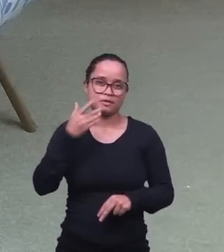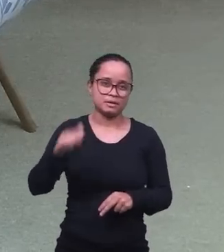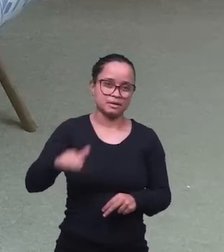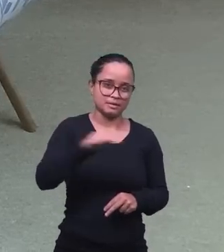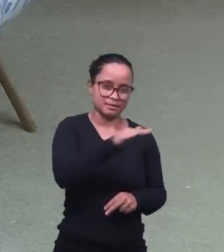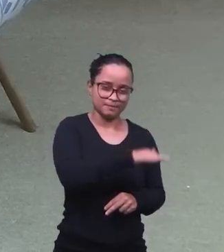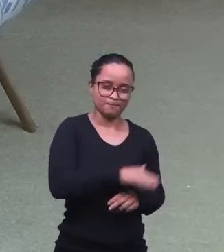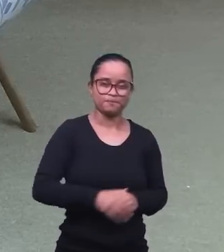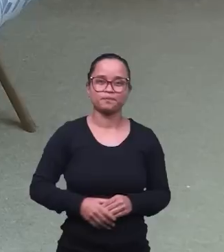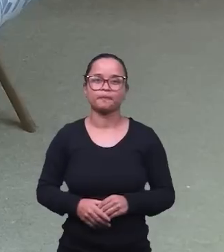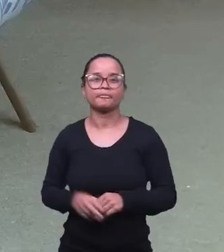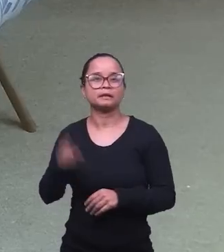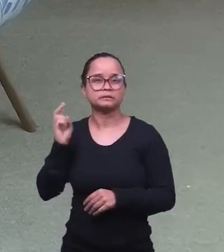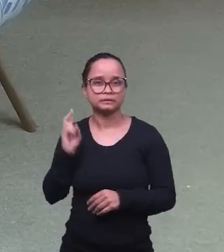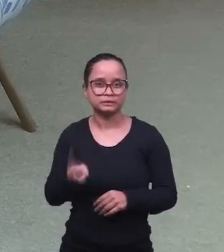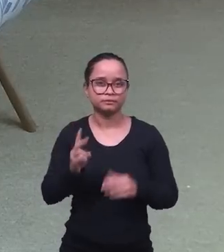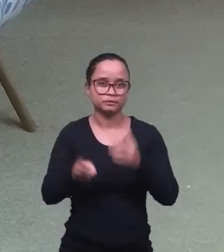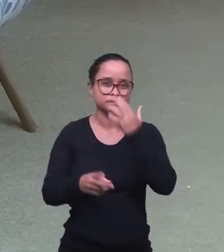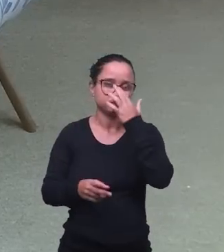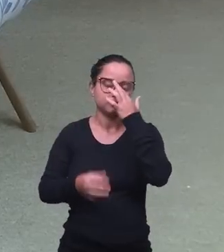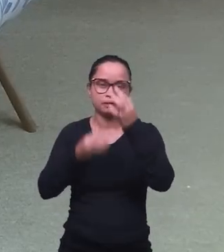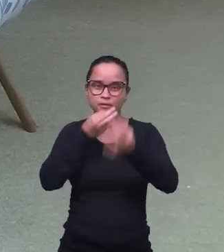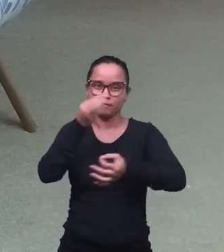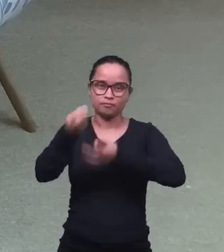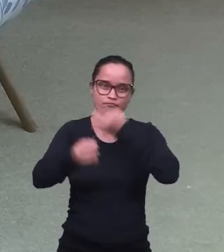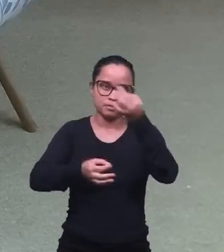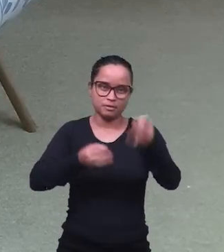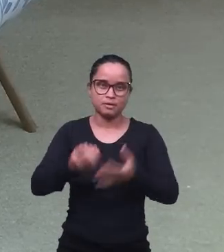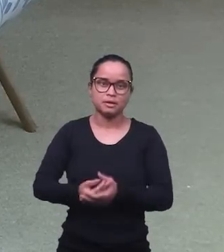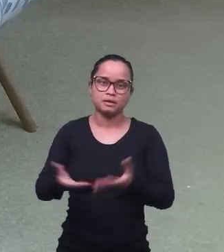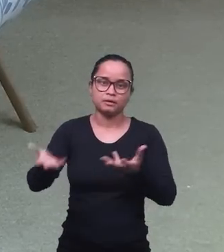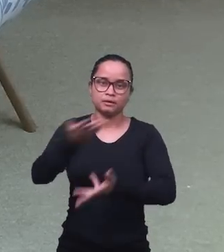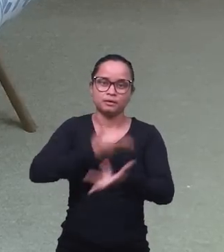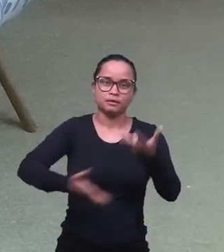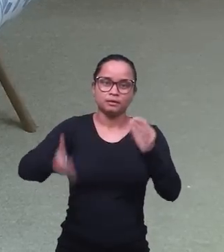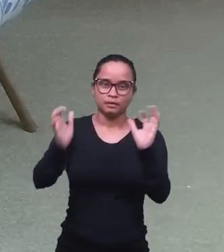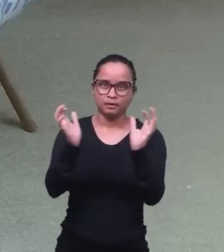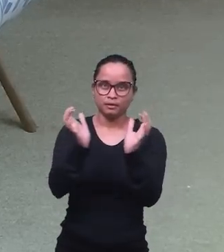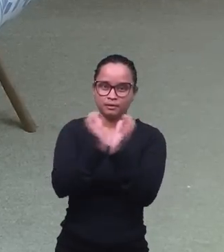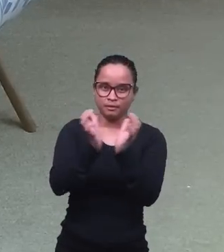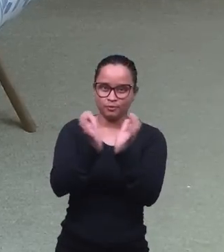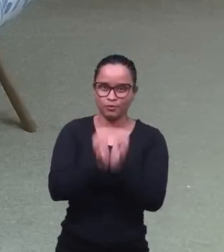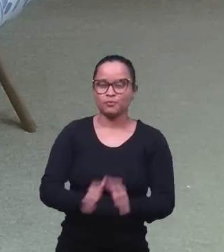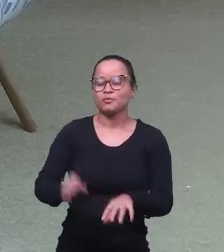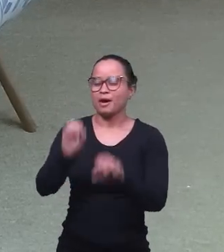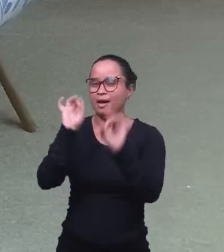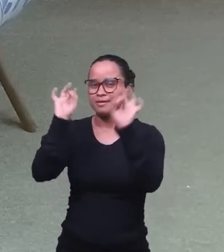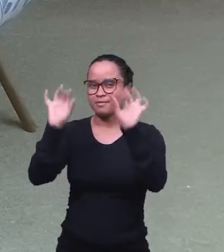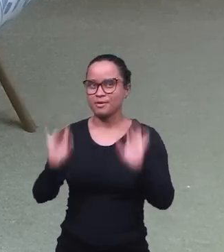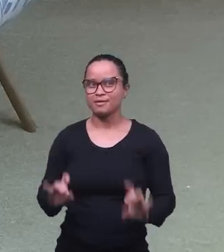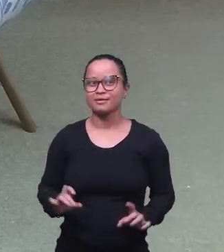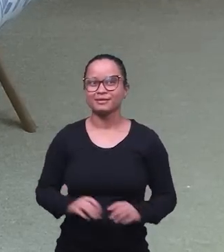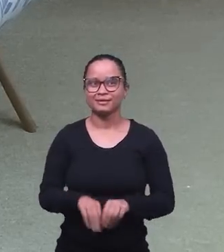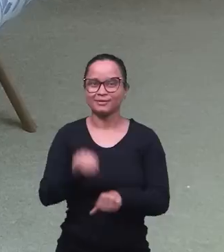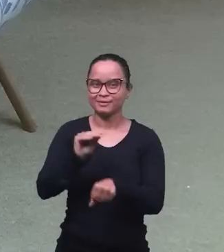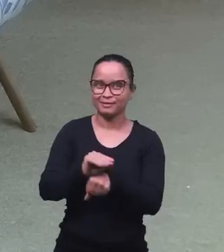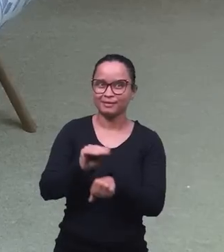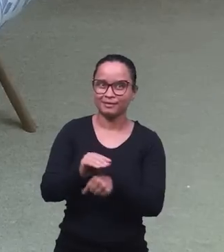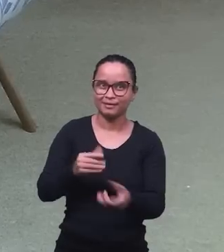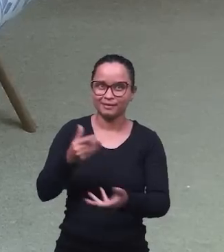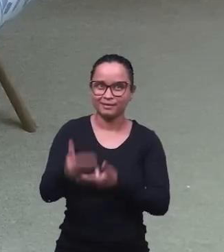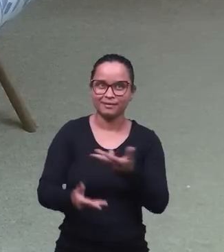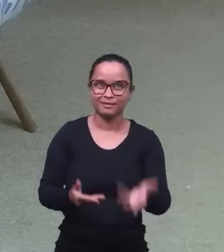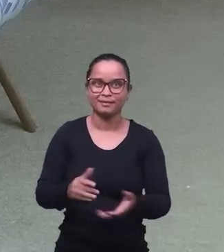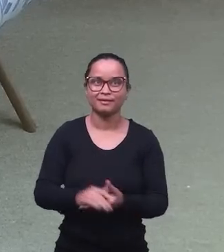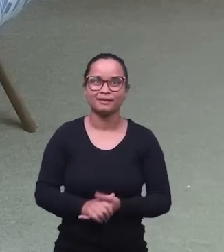crianças. Então, como sempre fazemos, para trazer os comentários acerca da participação dessa classe Glória a tão Jesus. especial para Amém. nós. Que é um Né? cuidado, né?